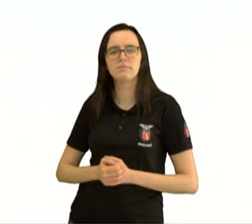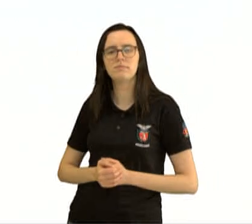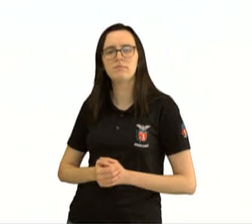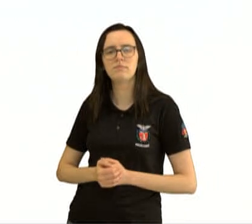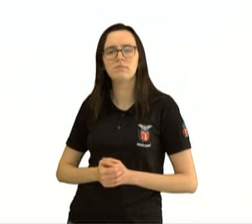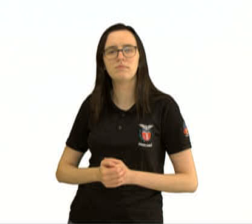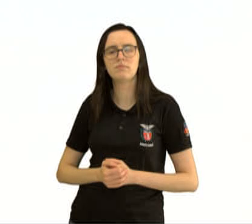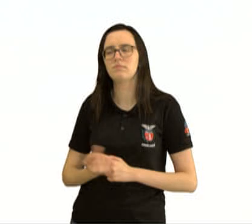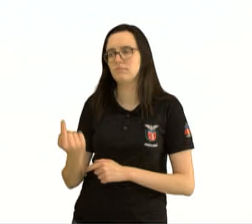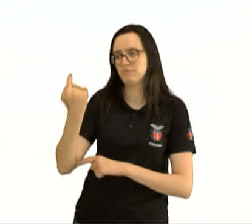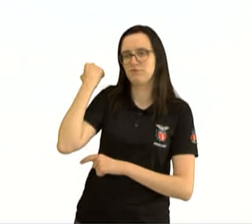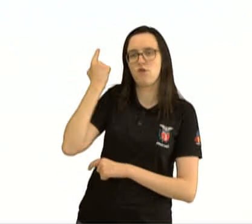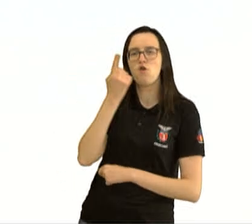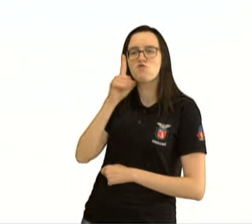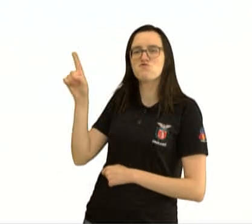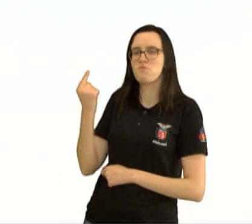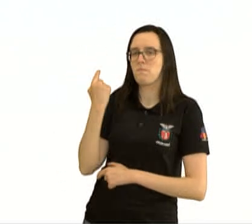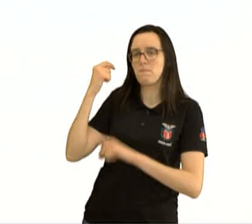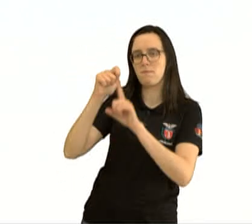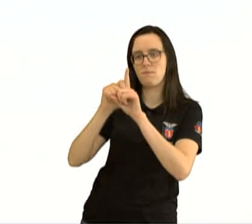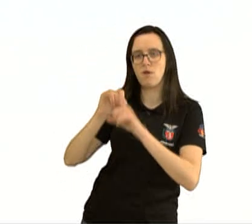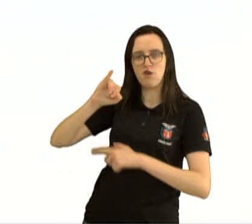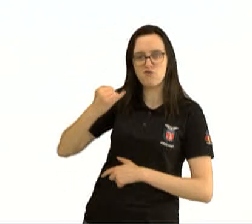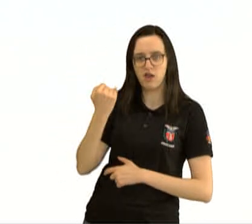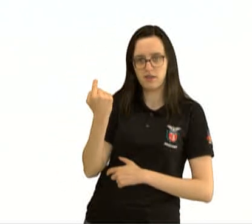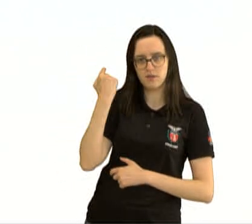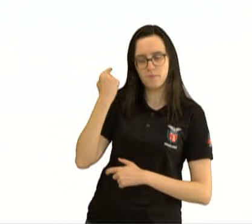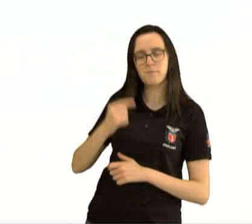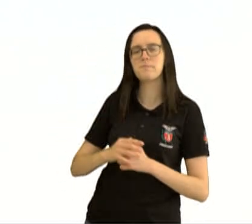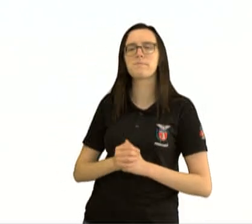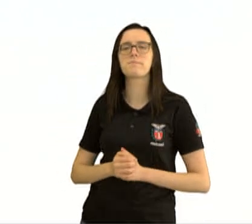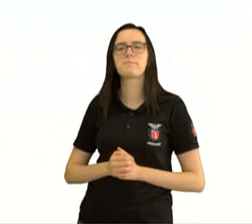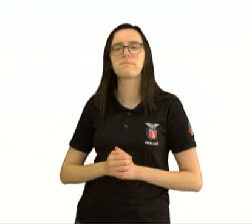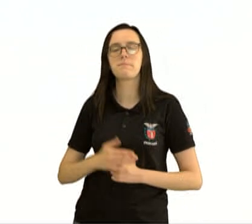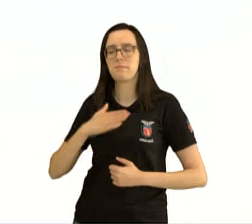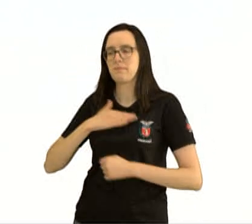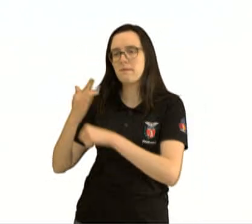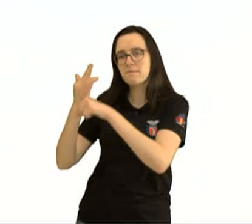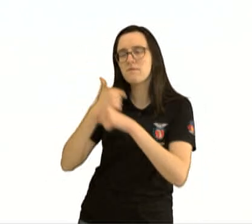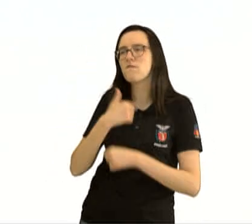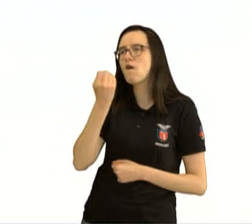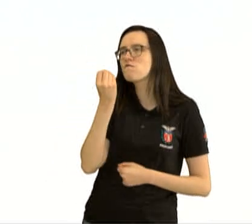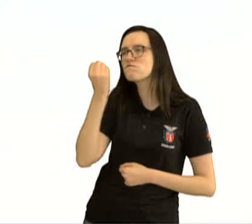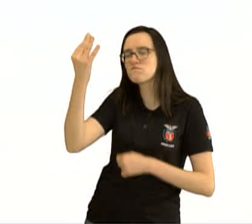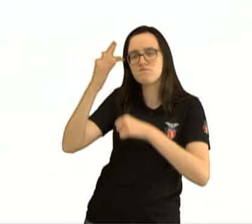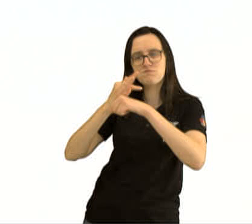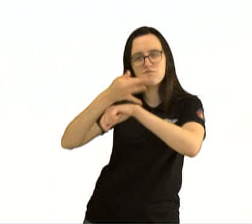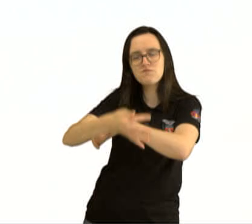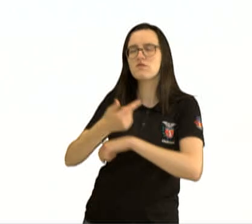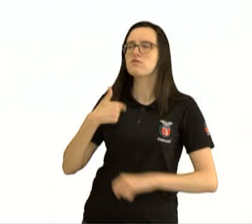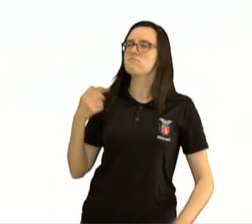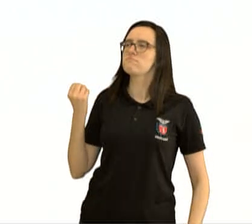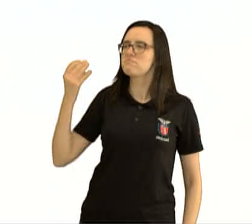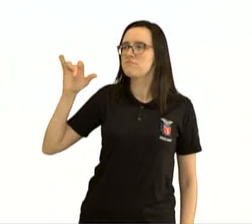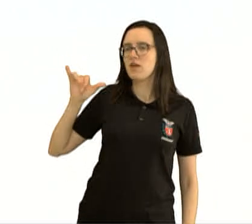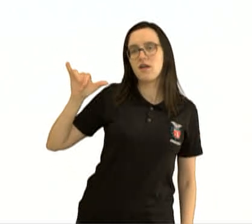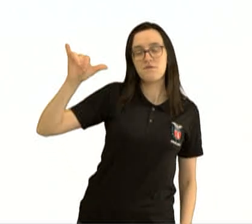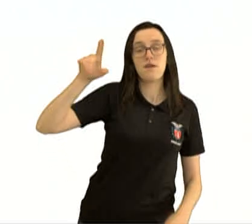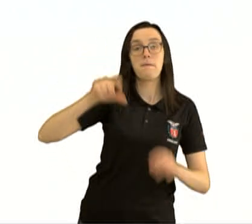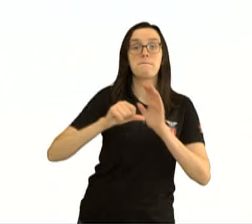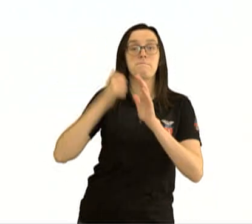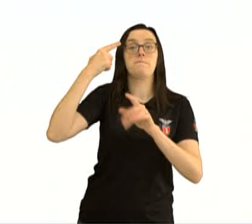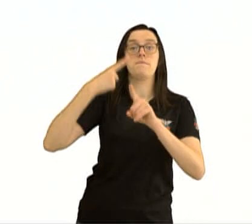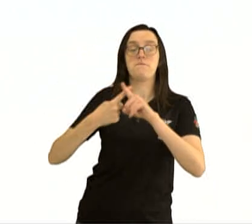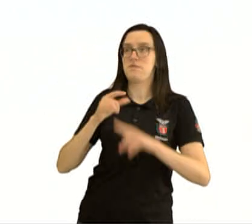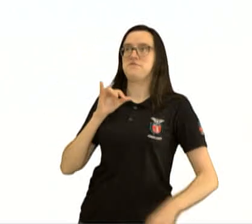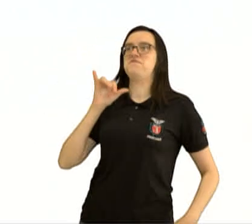No último janeiro, né? Ela viajou em janeiro. Nas minhas férias, eu visitei Foz do Iguaçu, viajei de avião e foi a minha primeira vez em